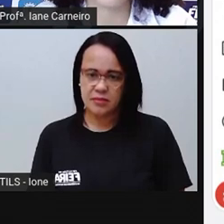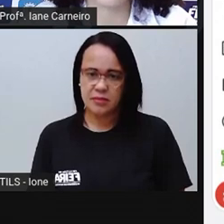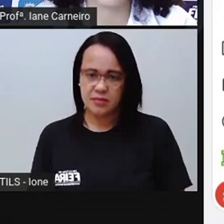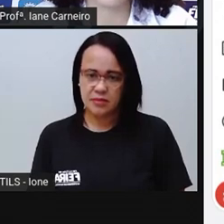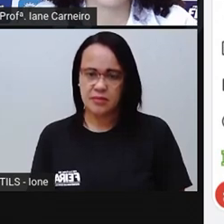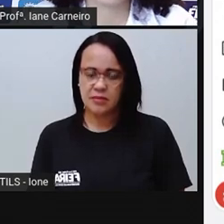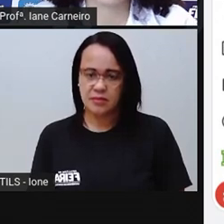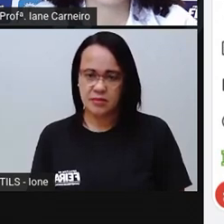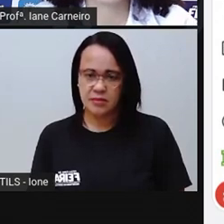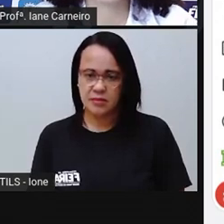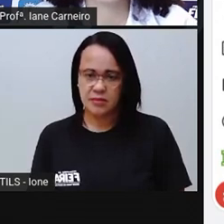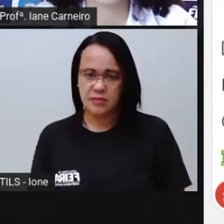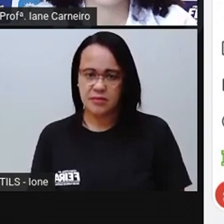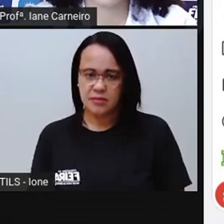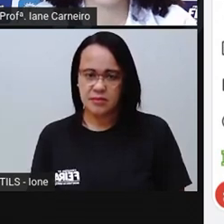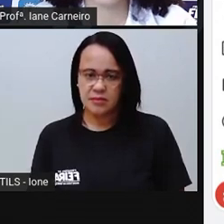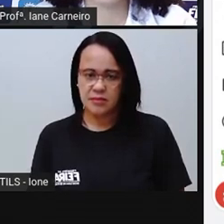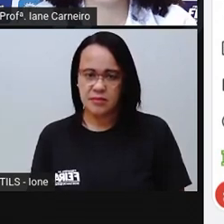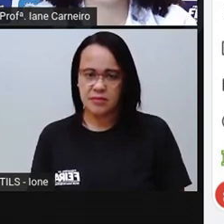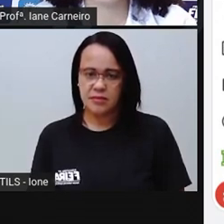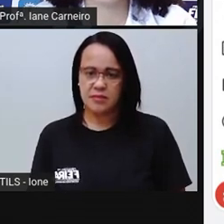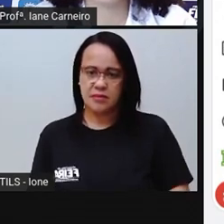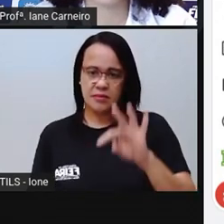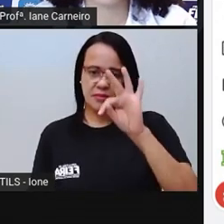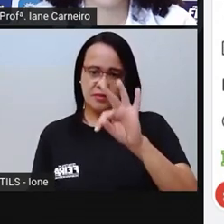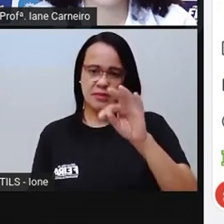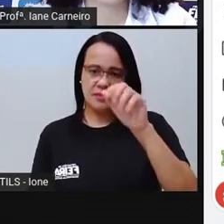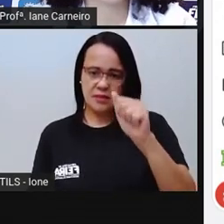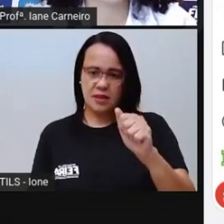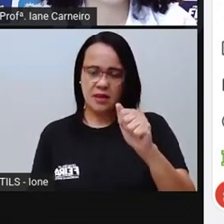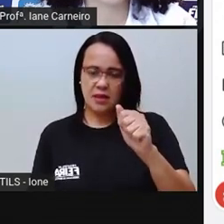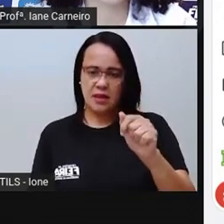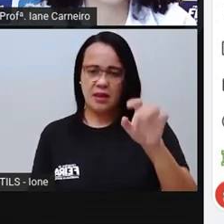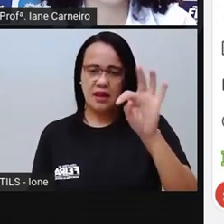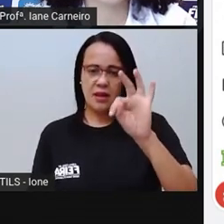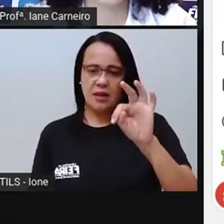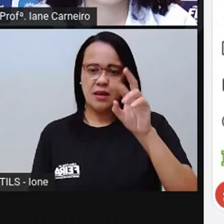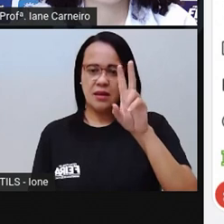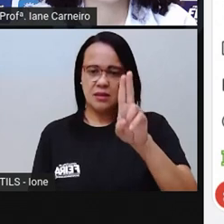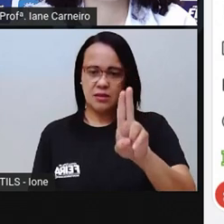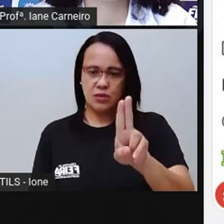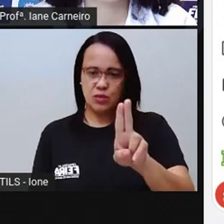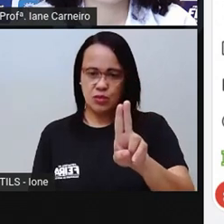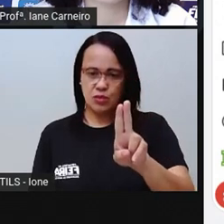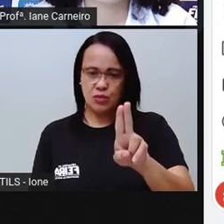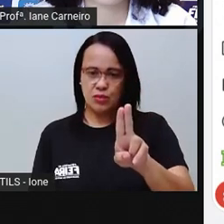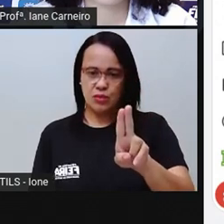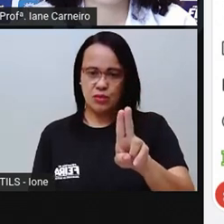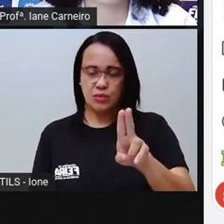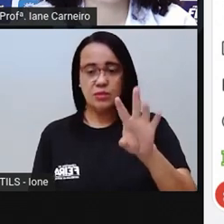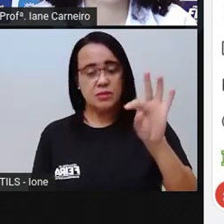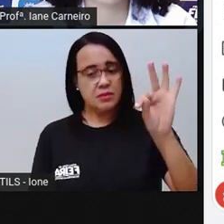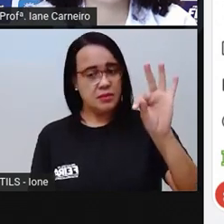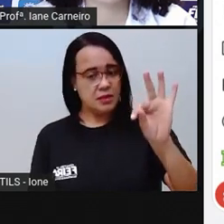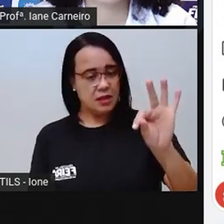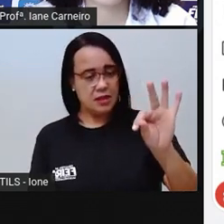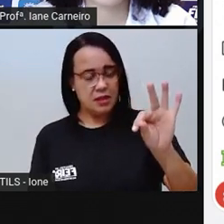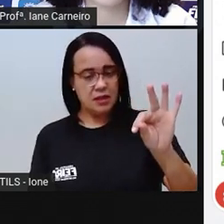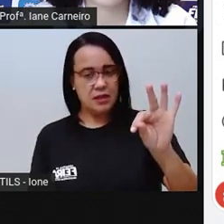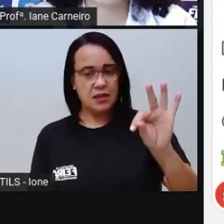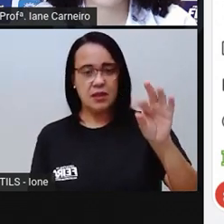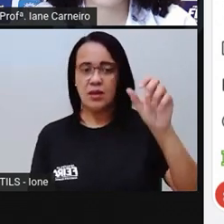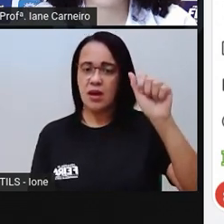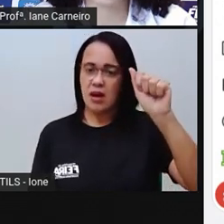aqui. Tá faltando o quê? O tu. Como é que eu escrevo tu? Eu uso a consoante T